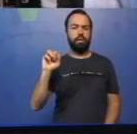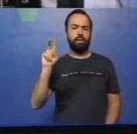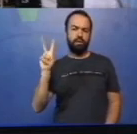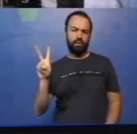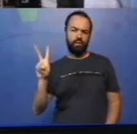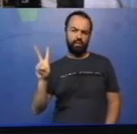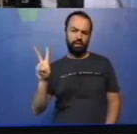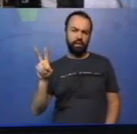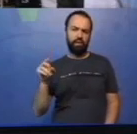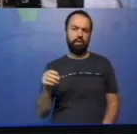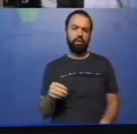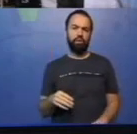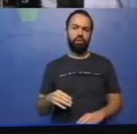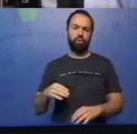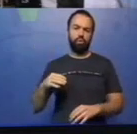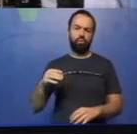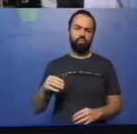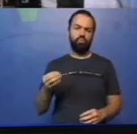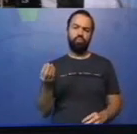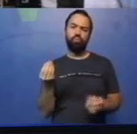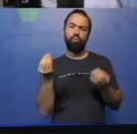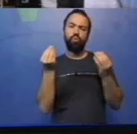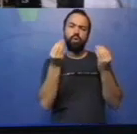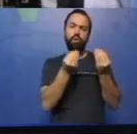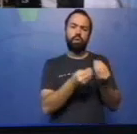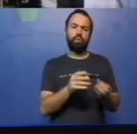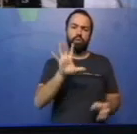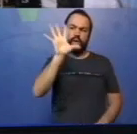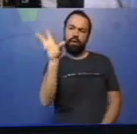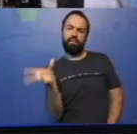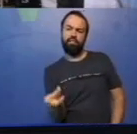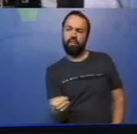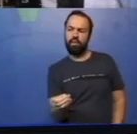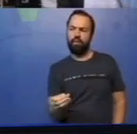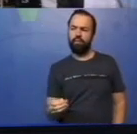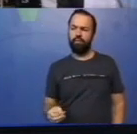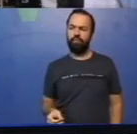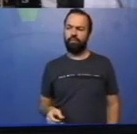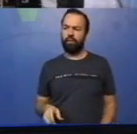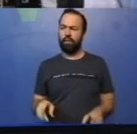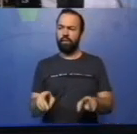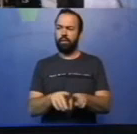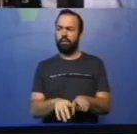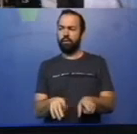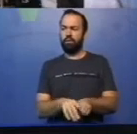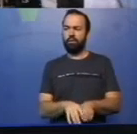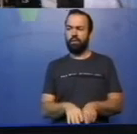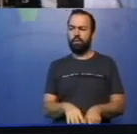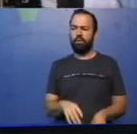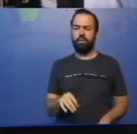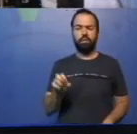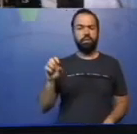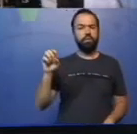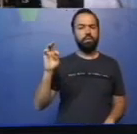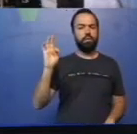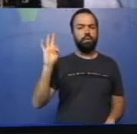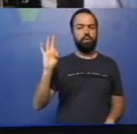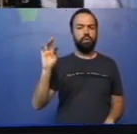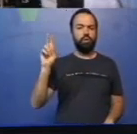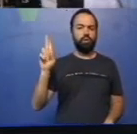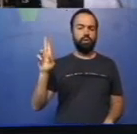partes do mundo? Existem também, não é só no continente africano, né? Só que, por exemplo, às vezes em outras regiões do mundo